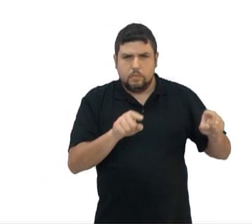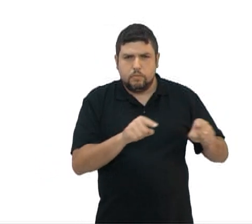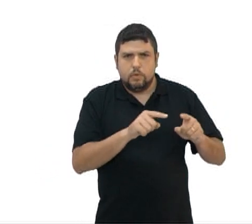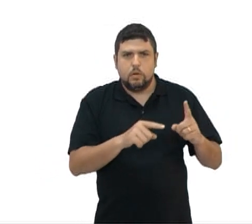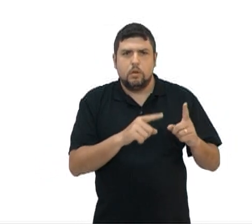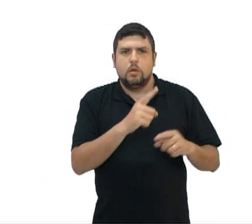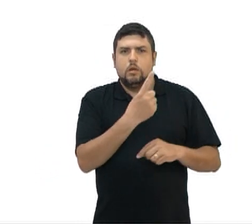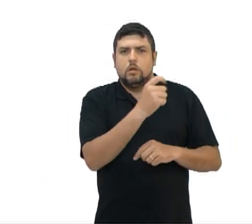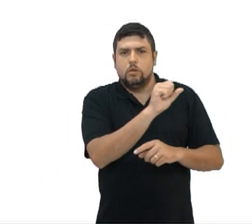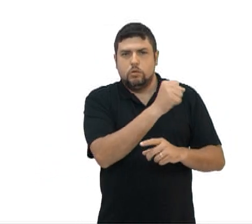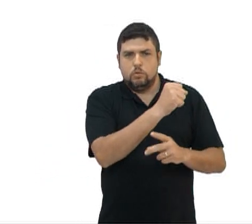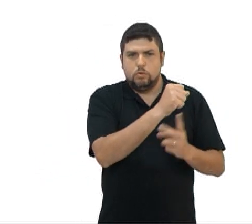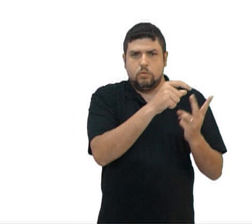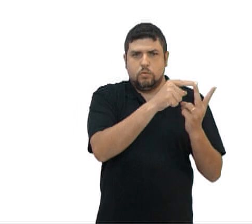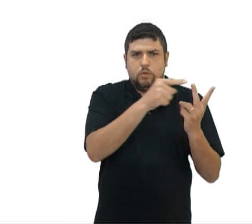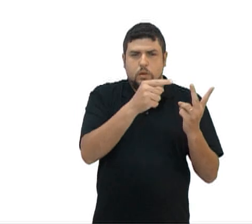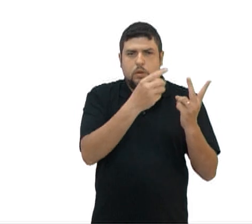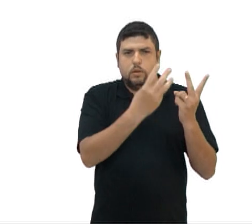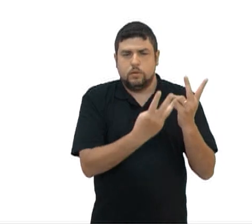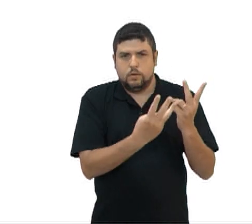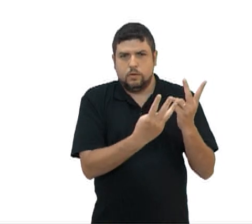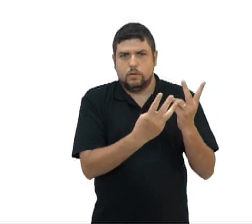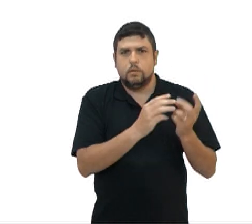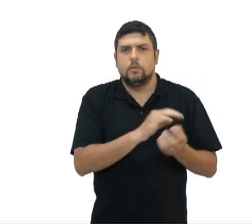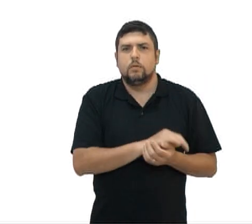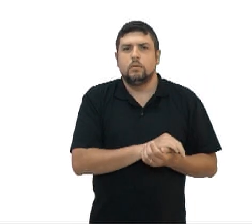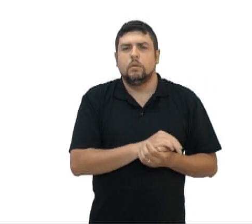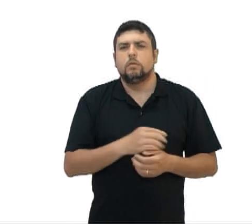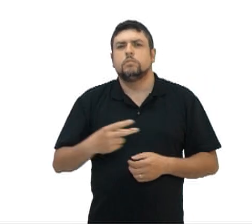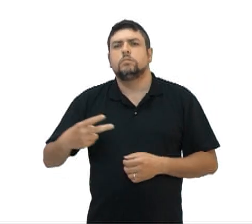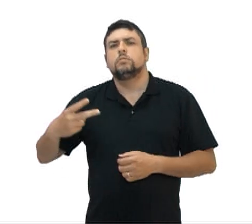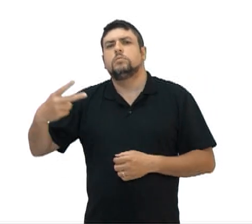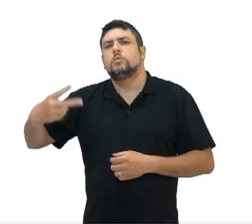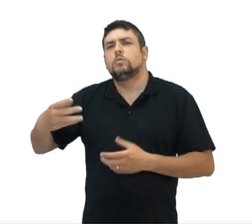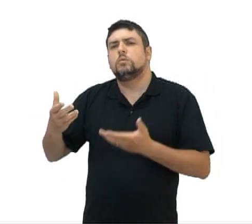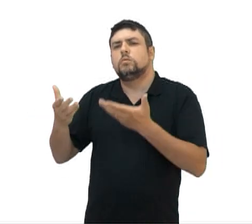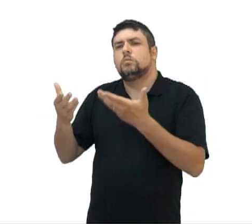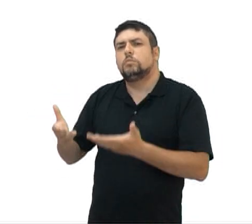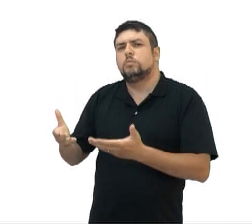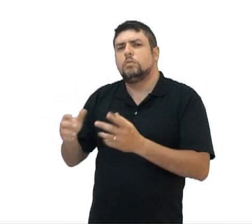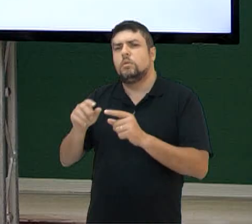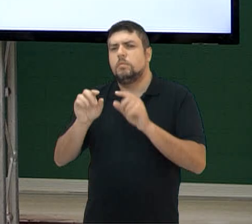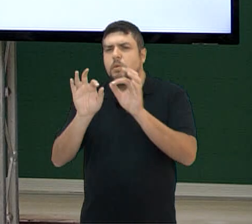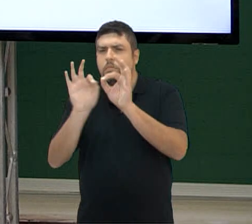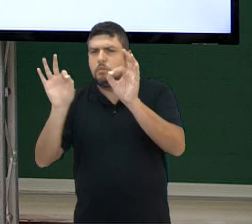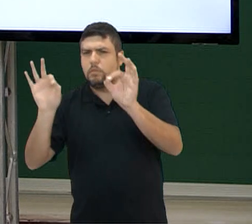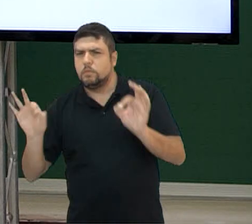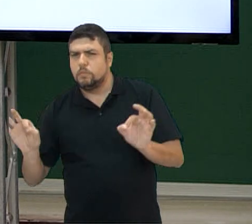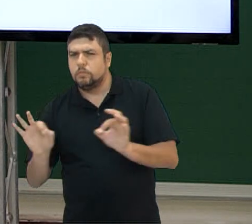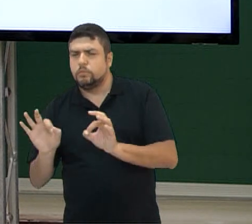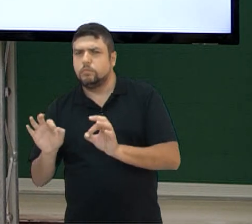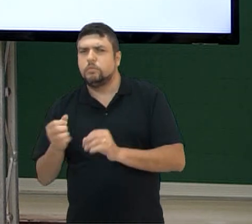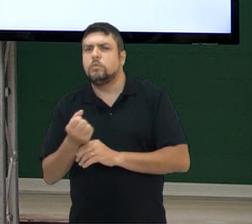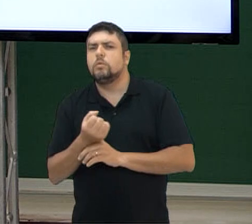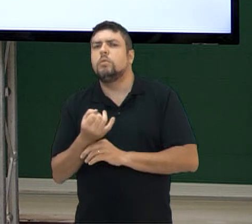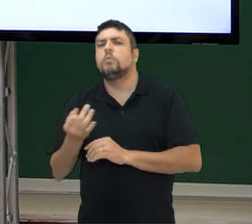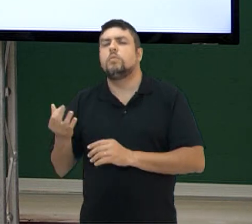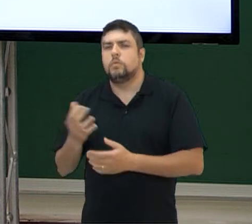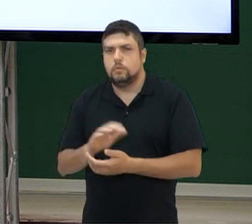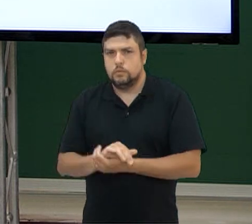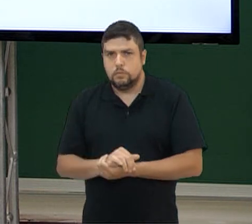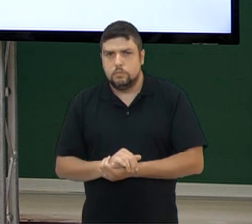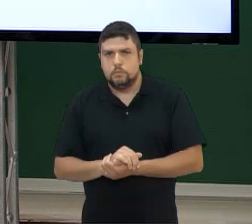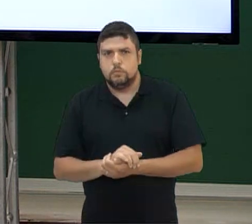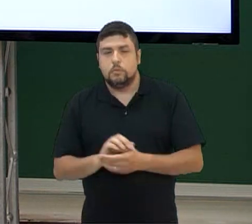centímetros, calcule a medida do lado do segundo polígono. Parecido com o exemplo, tá?